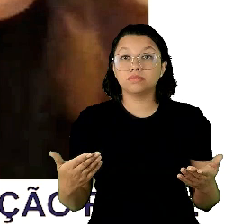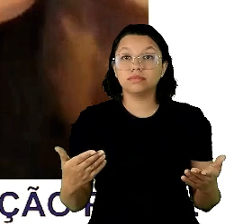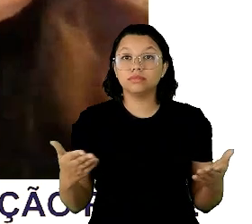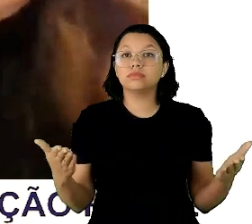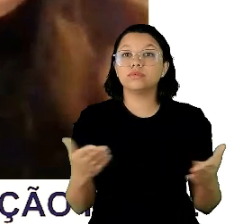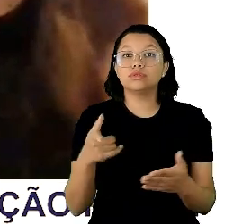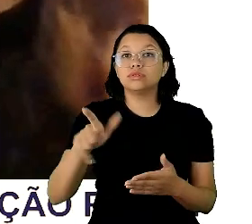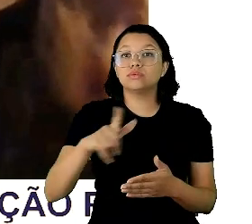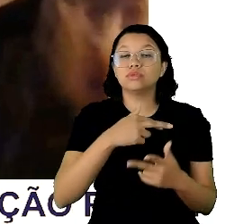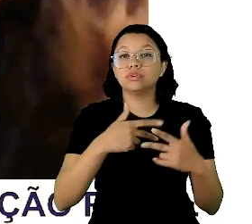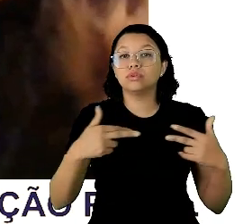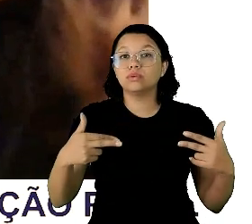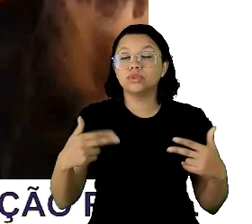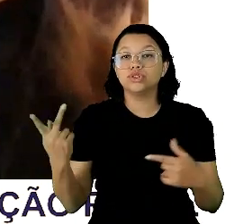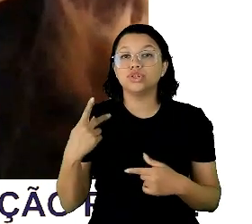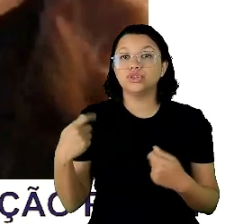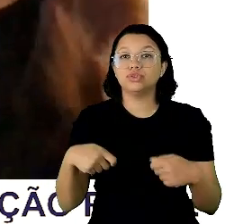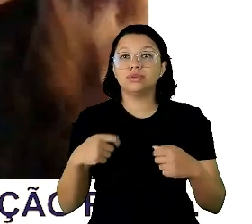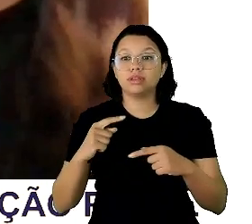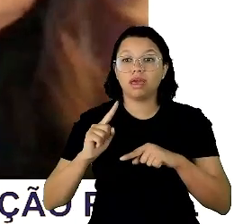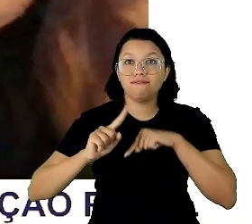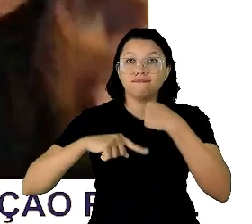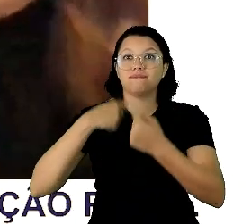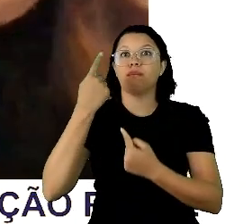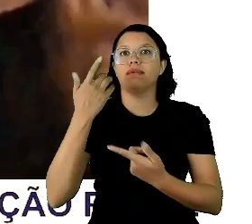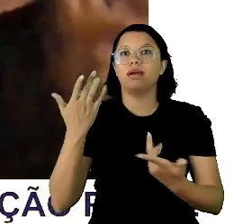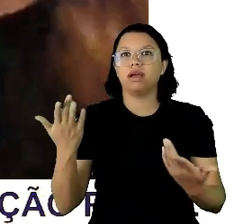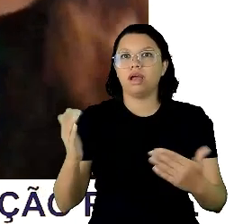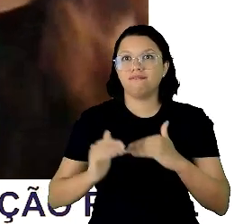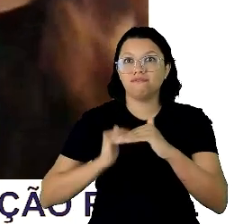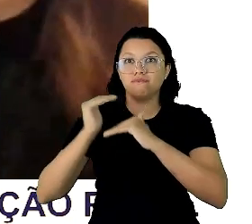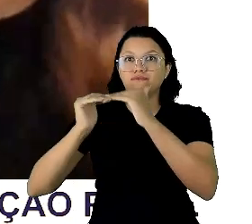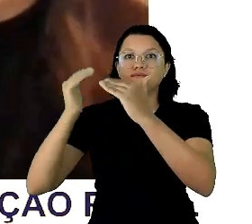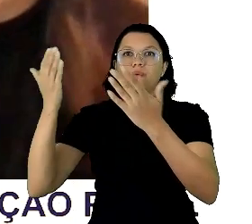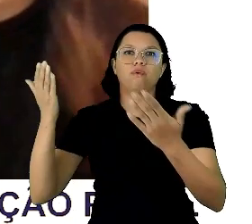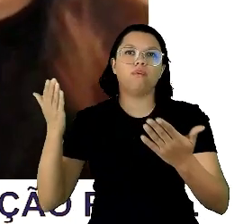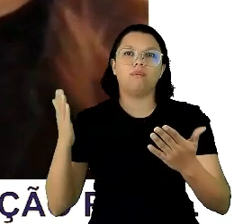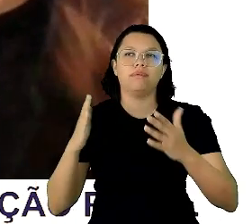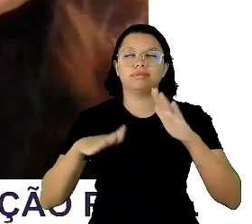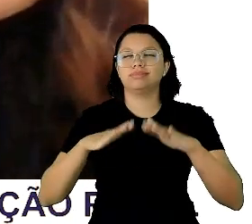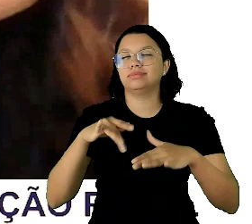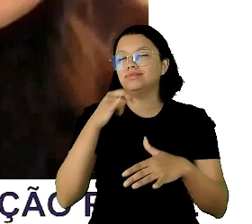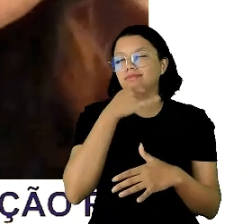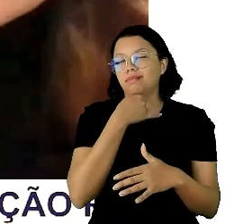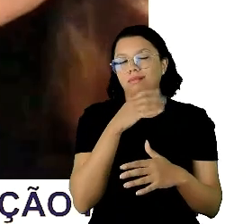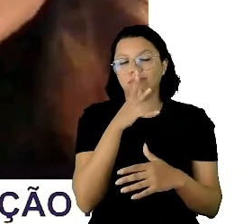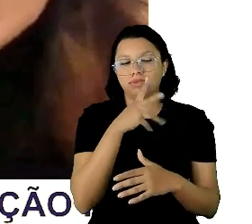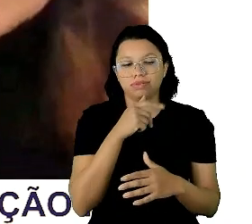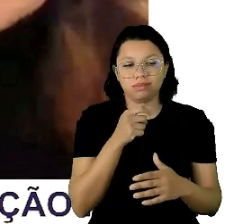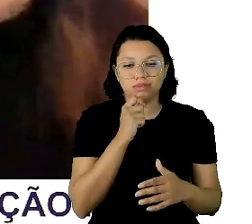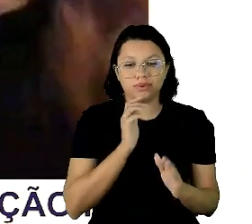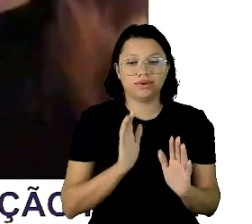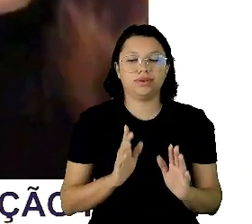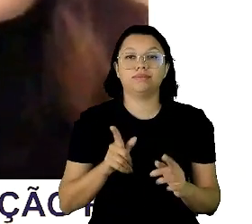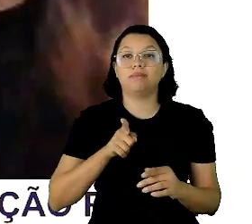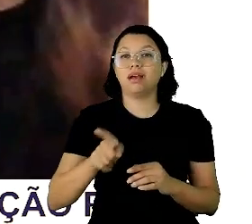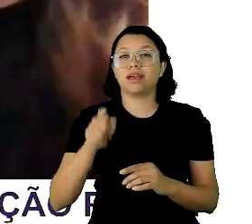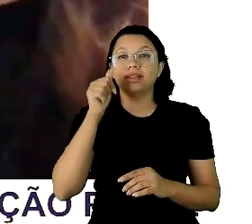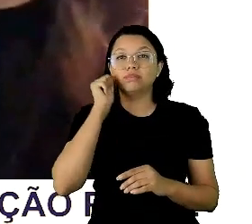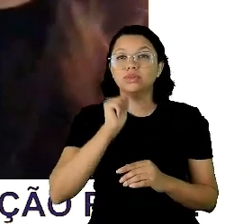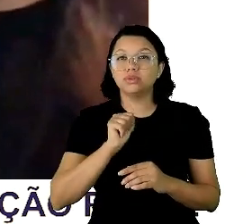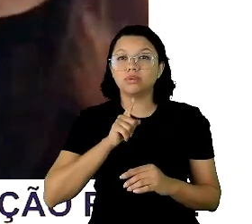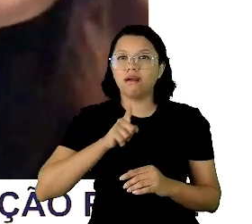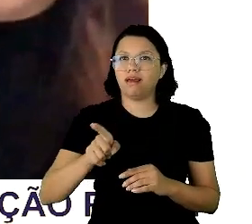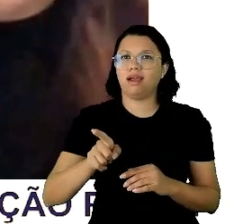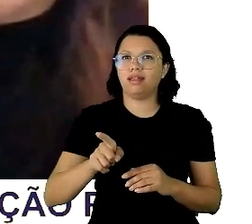que a gente tem que evoluir e ainda, talvez, infelizmente, demore muito. Aquela pessoa que está lá,